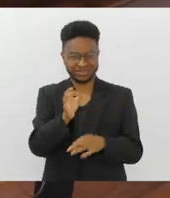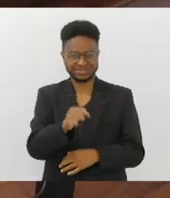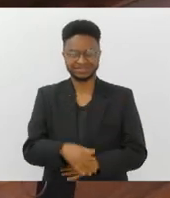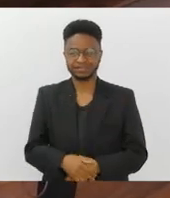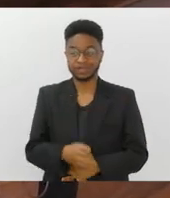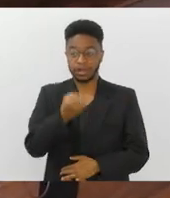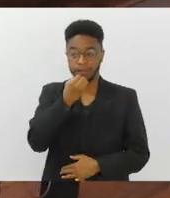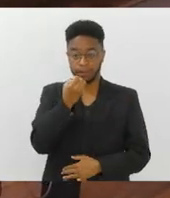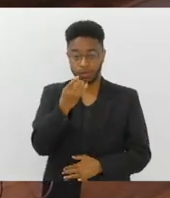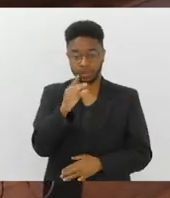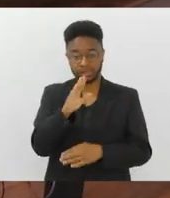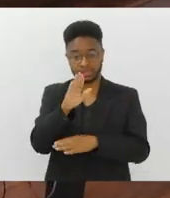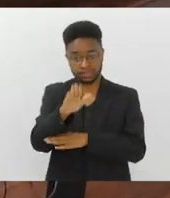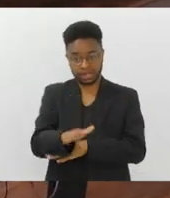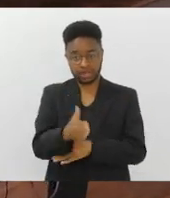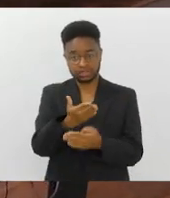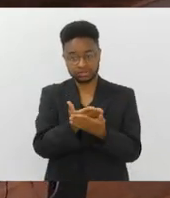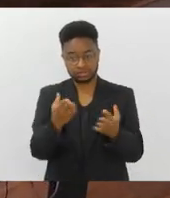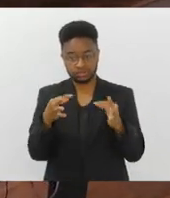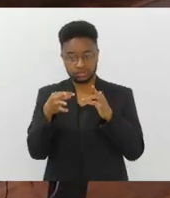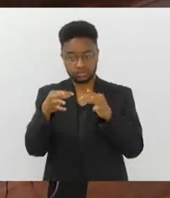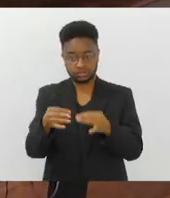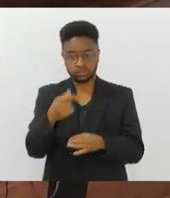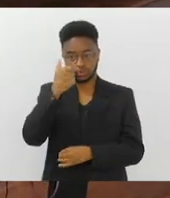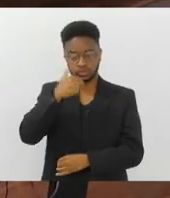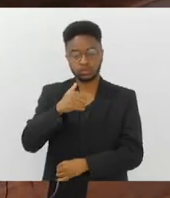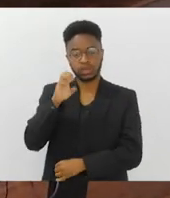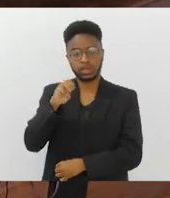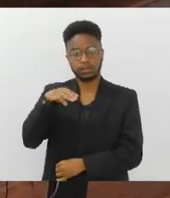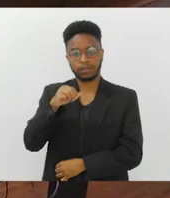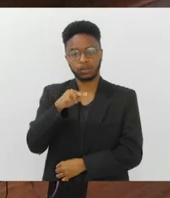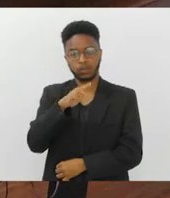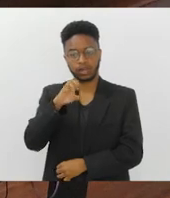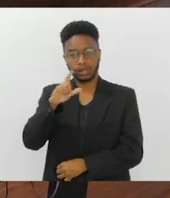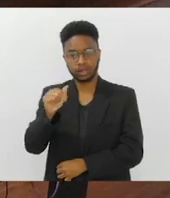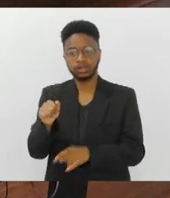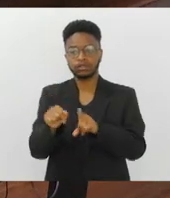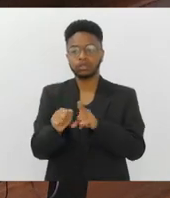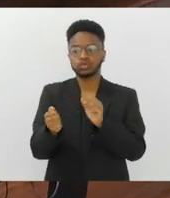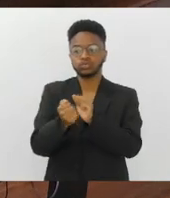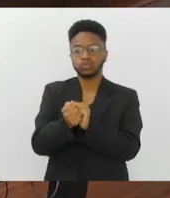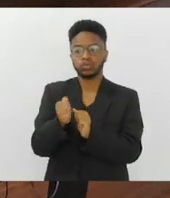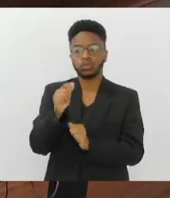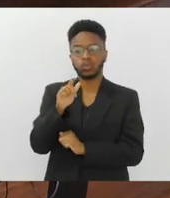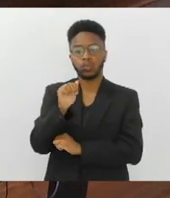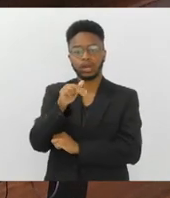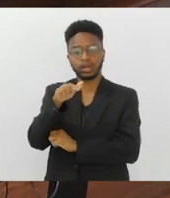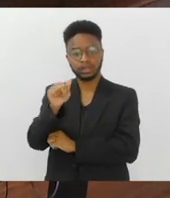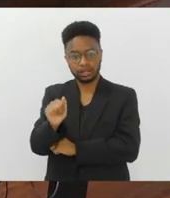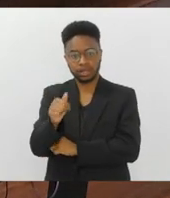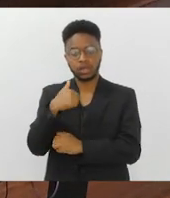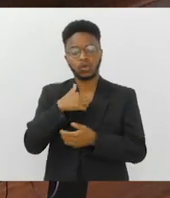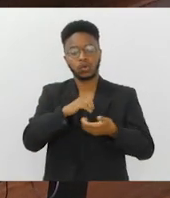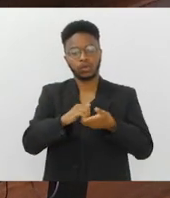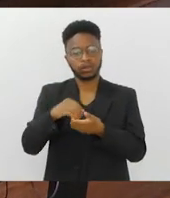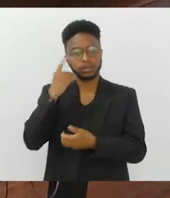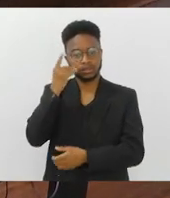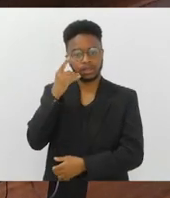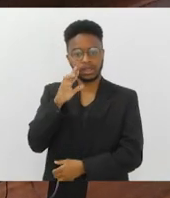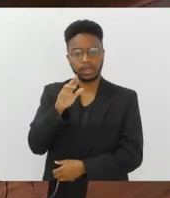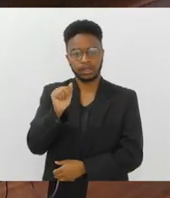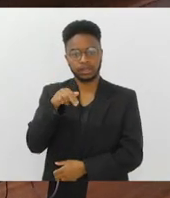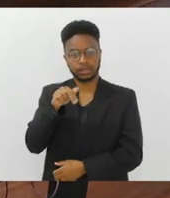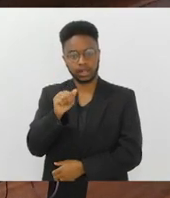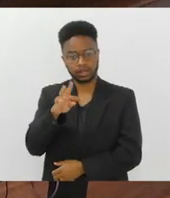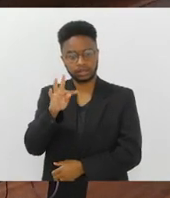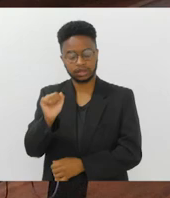Boa tarde a todos. Meu nome é Manuela. Eu vim aqui junto com a Luana, que está nos representando na mesa. Gostaria de cumprimentar a deputada Renata Souza,